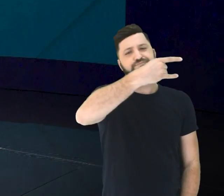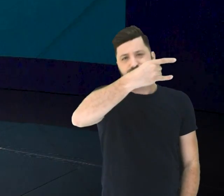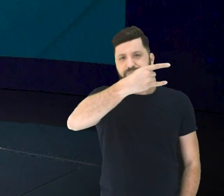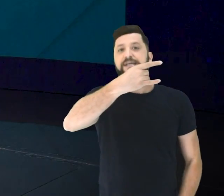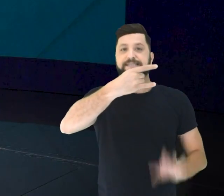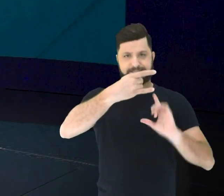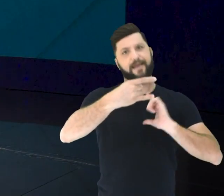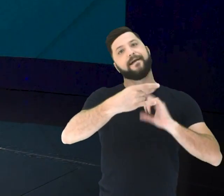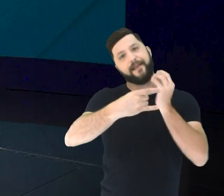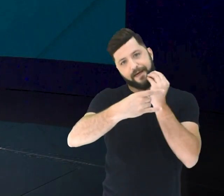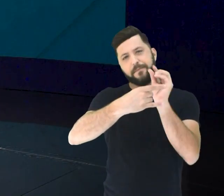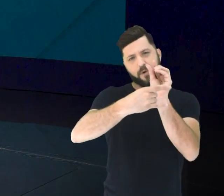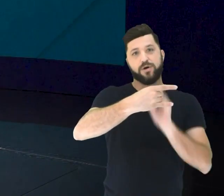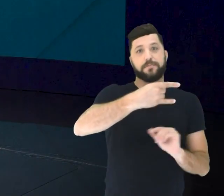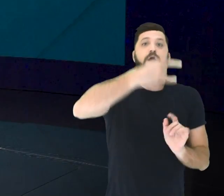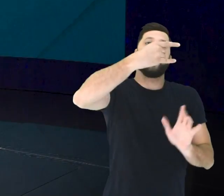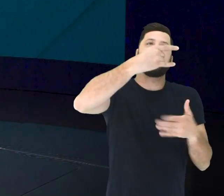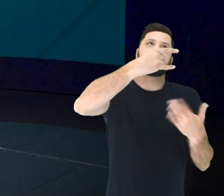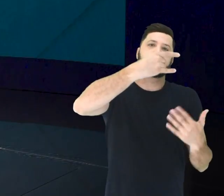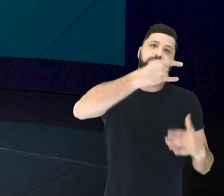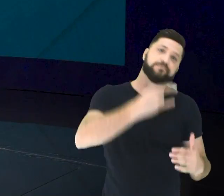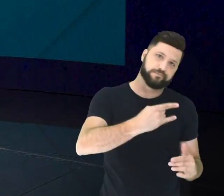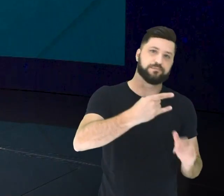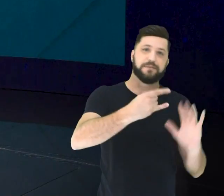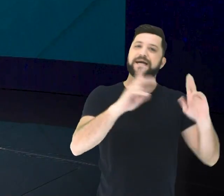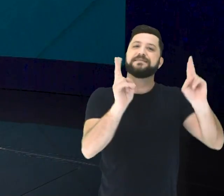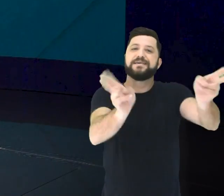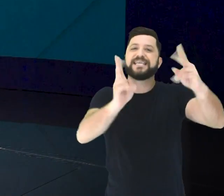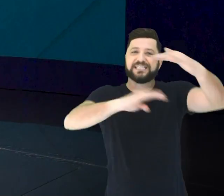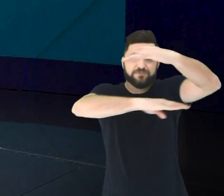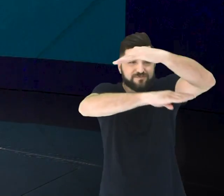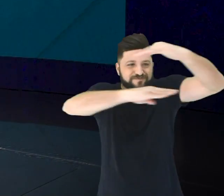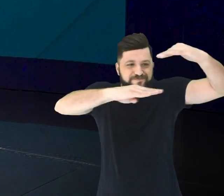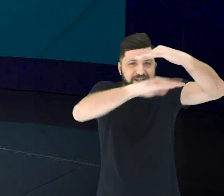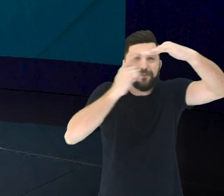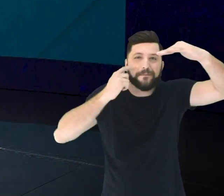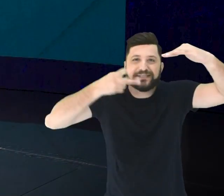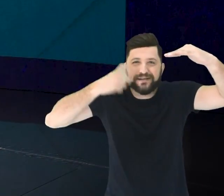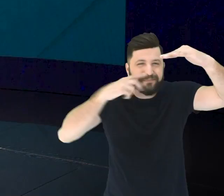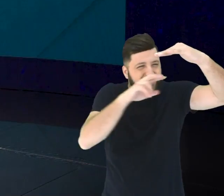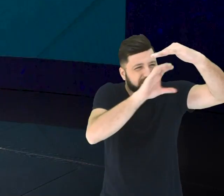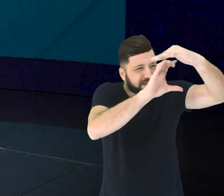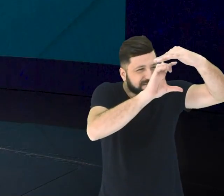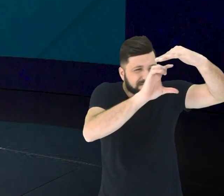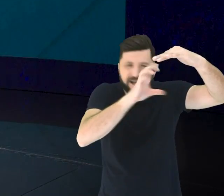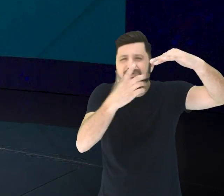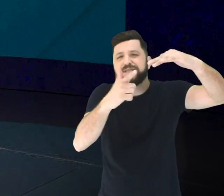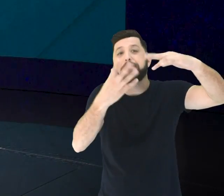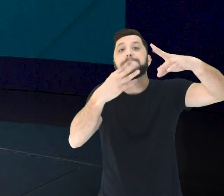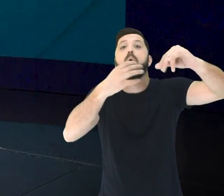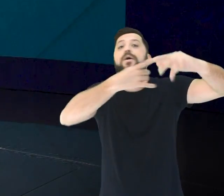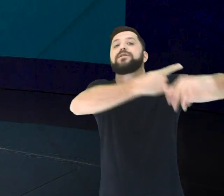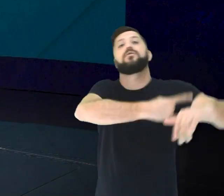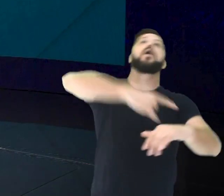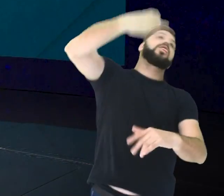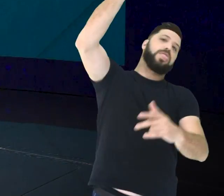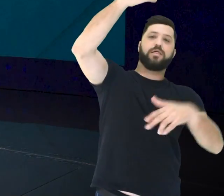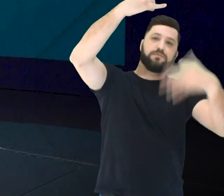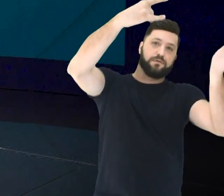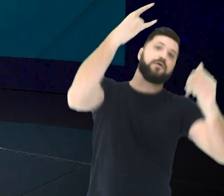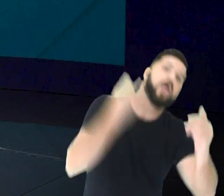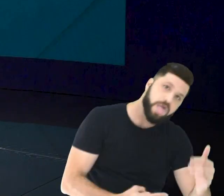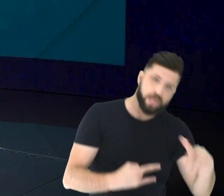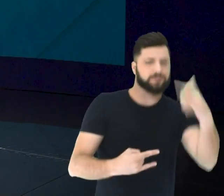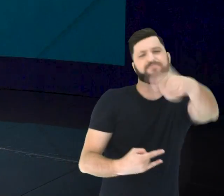ter uma barra outra uma sequência de barras a gente eu tenho fechamento expressivo acima da máxima abaixo das mínimas dessa